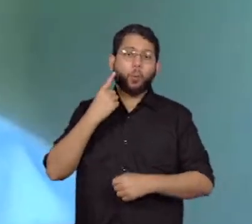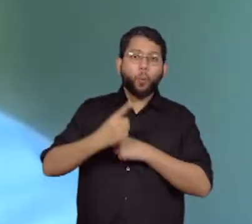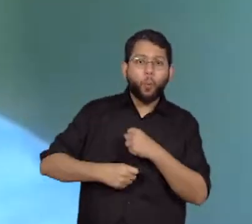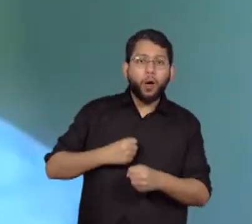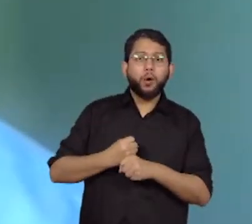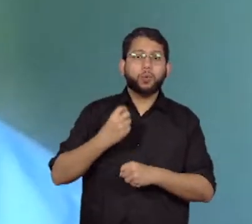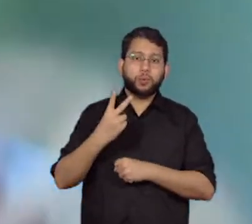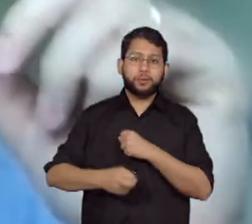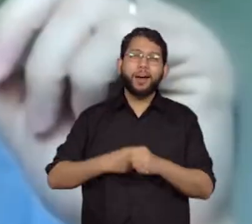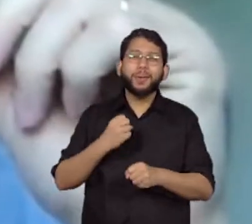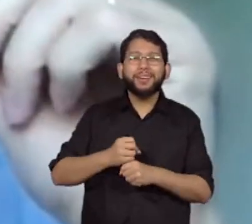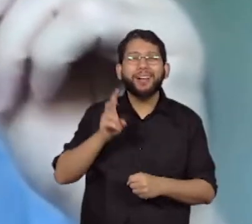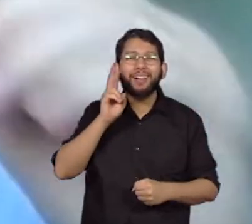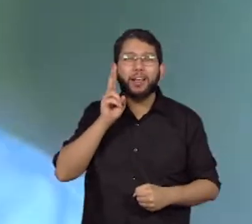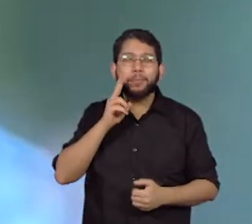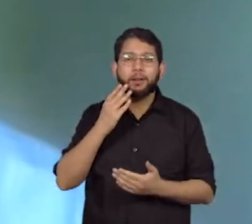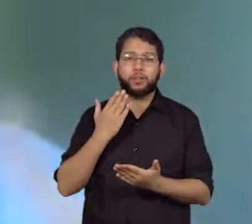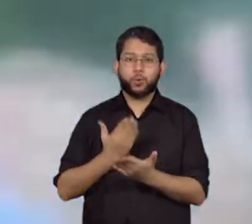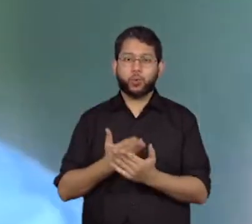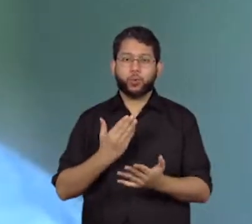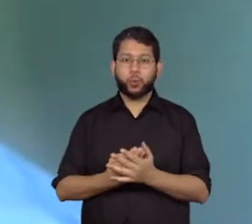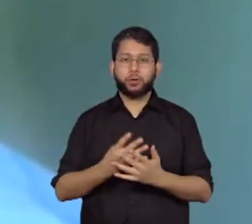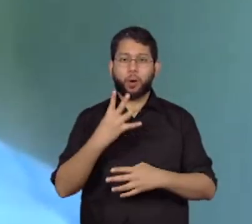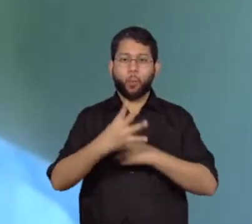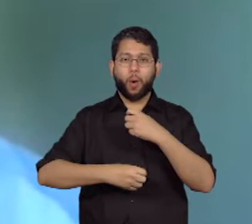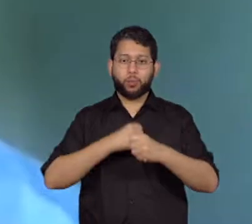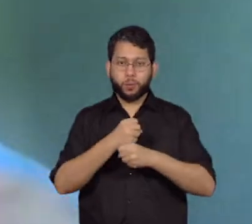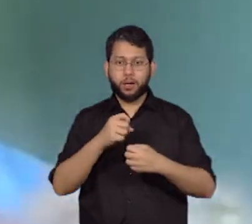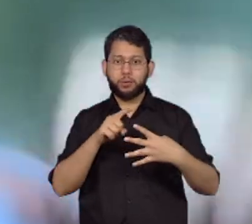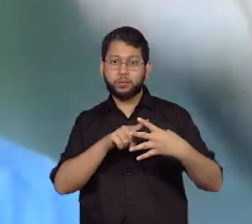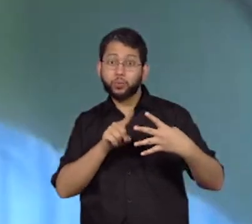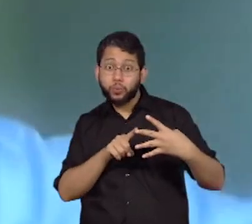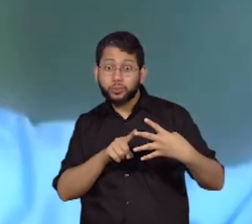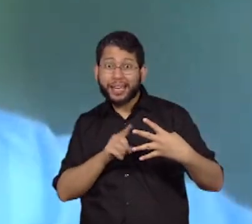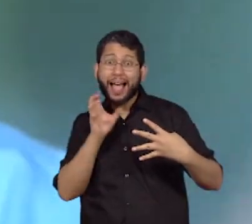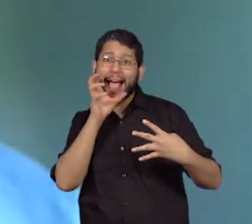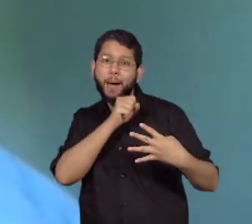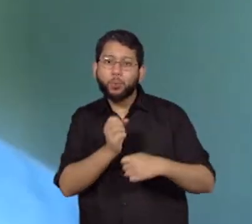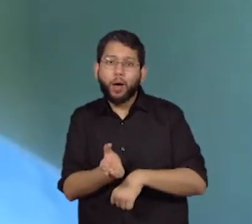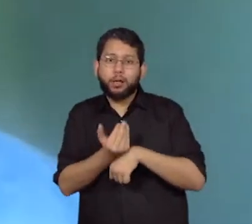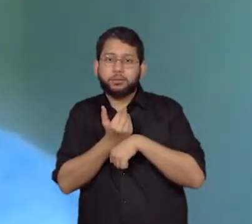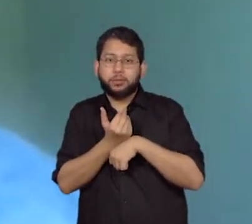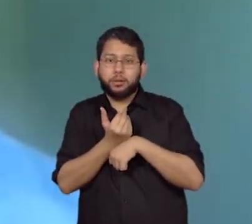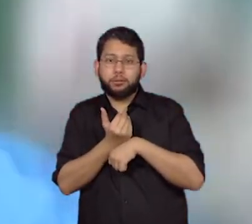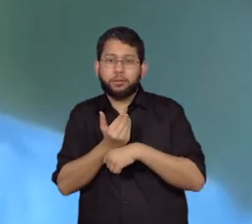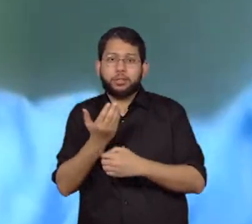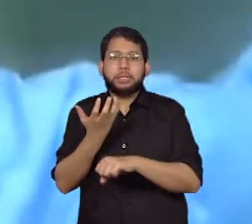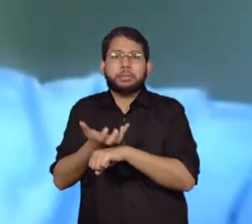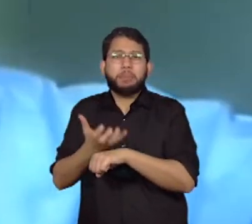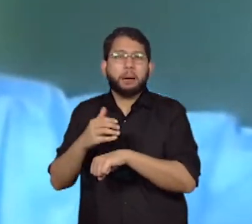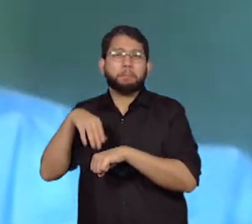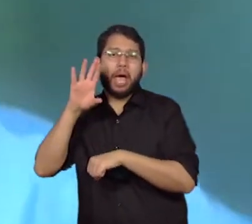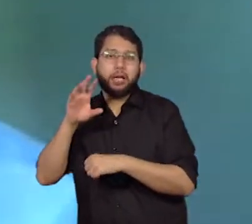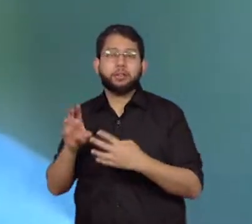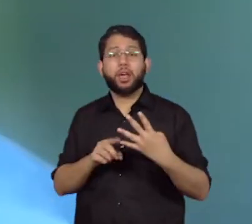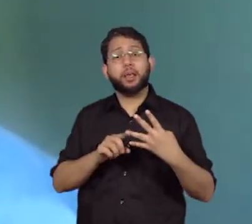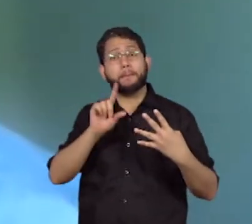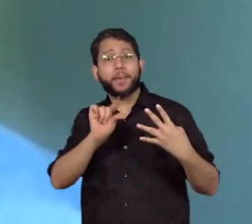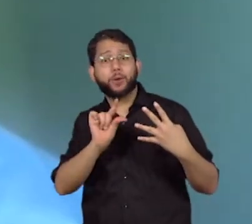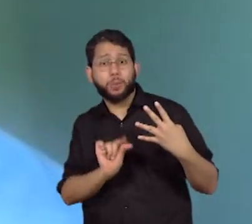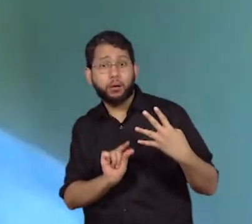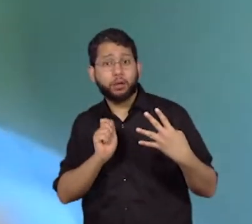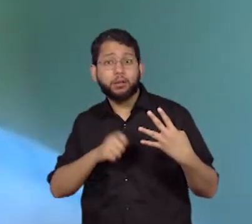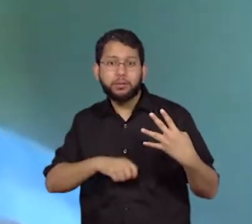podia eu adiantava as matérias. Bom, e aí era isso, pegava ônibus de madrugada, ia no evento, entrevistava um famoso,